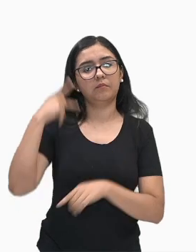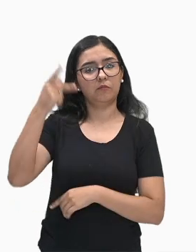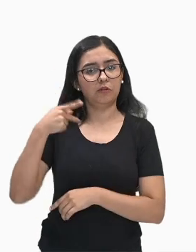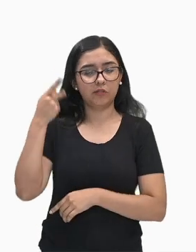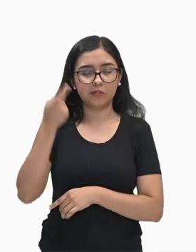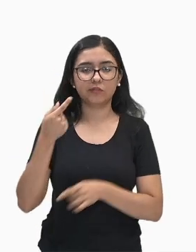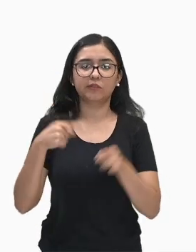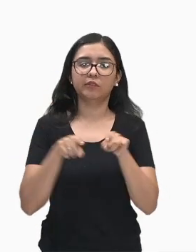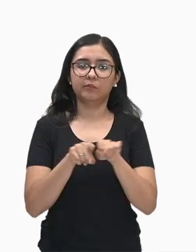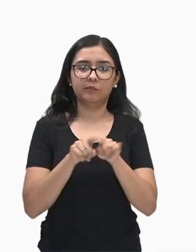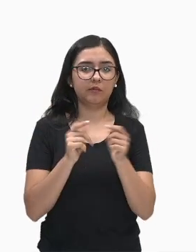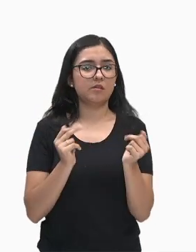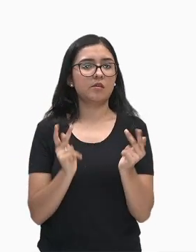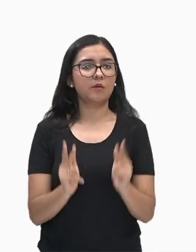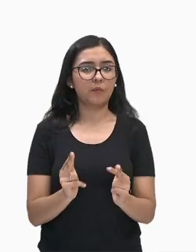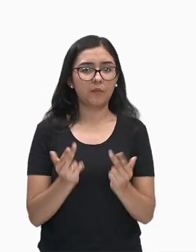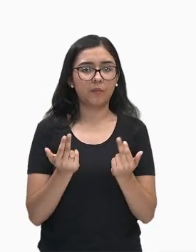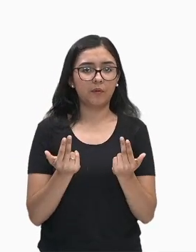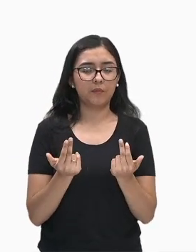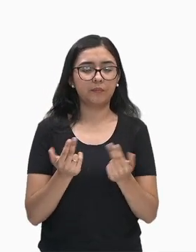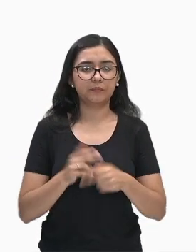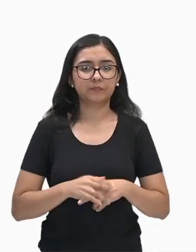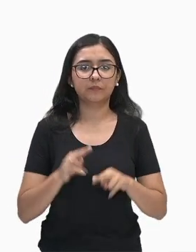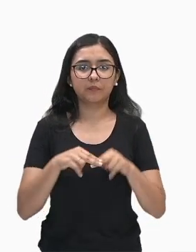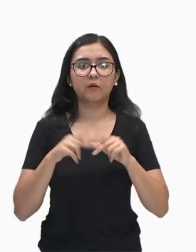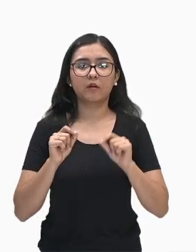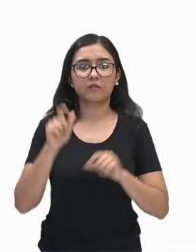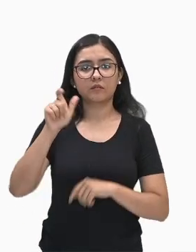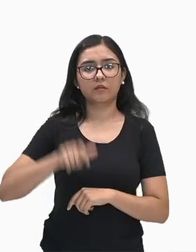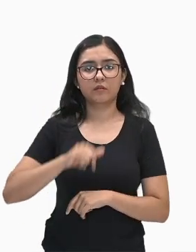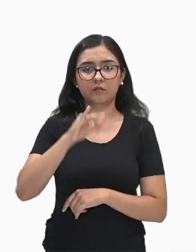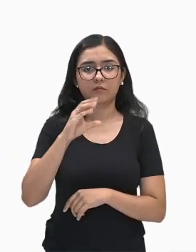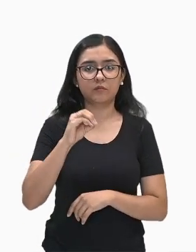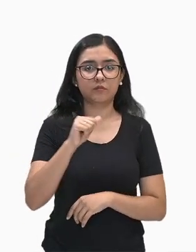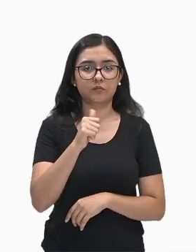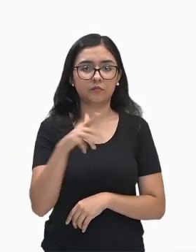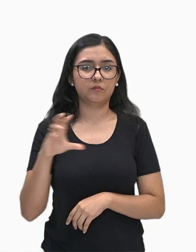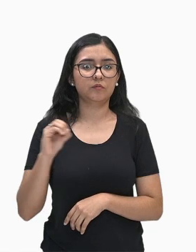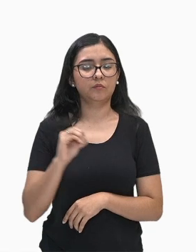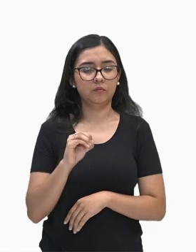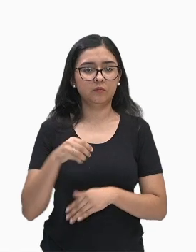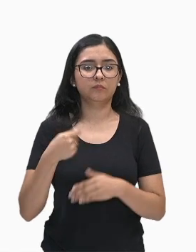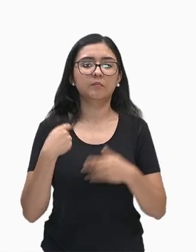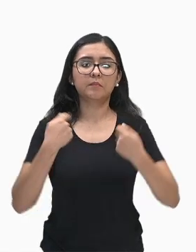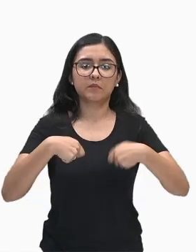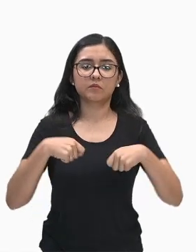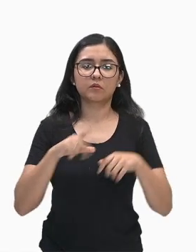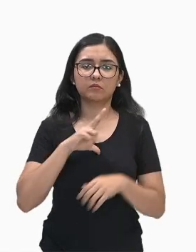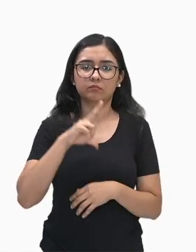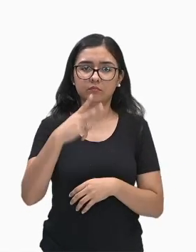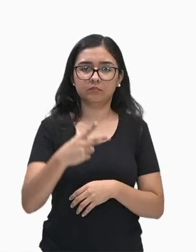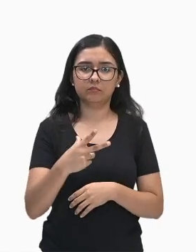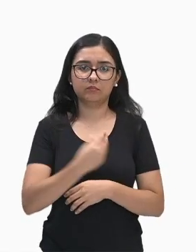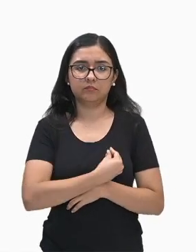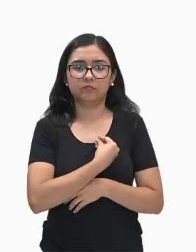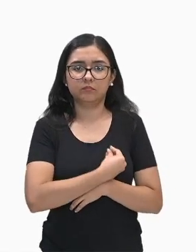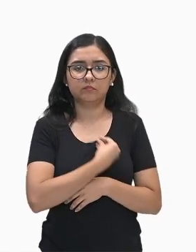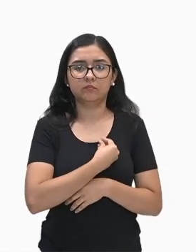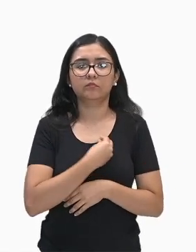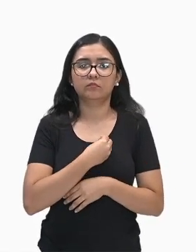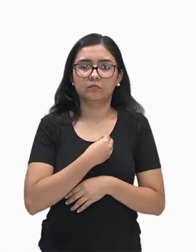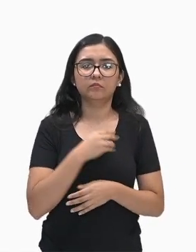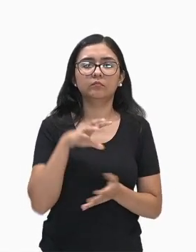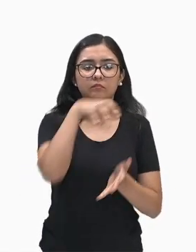também não era das melhores, pois Dom João intensificou a presença portuguesa nos postos de comando